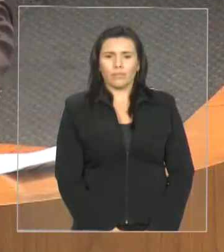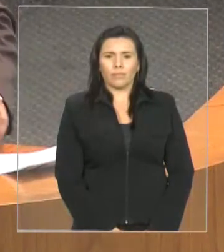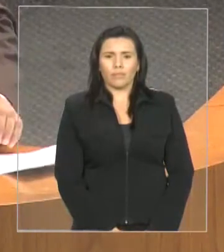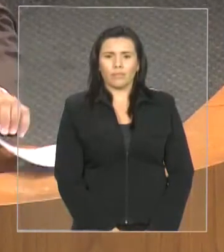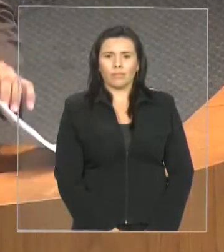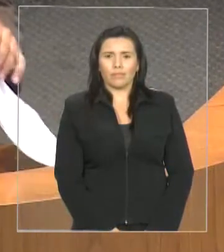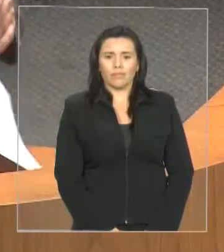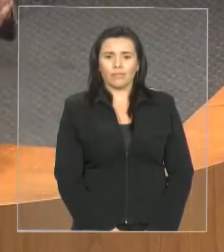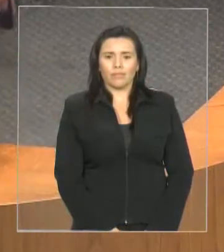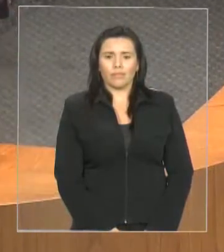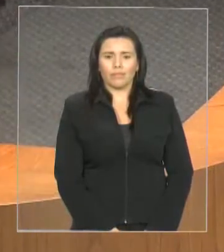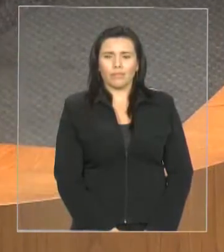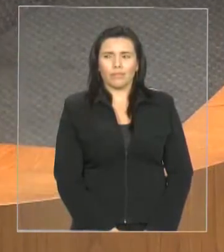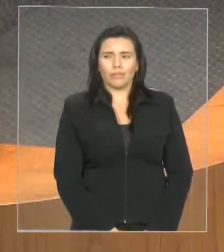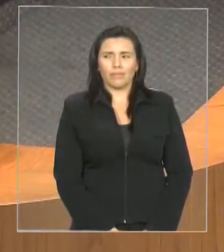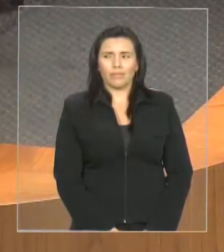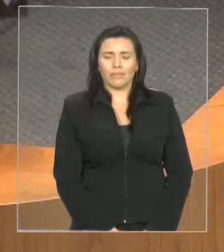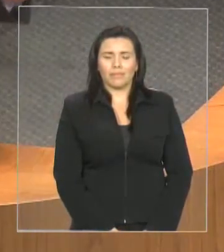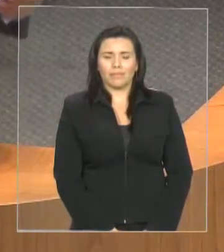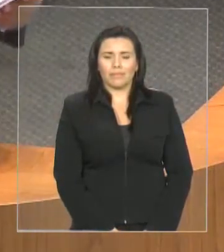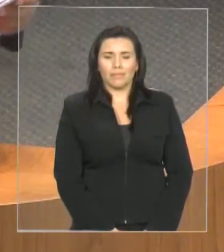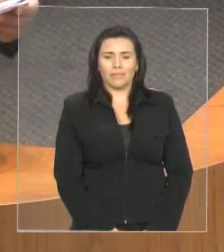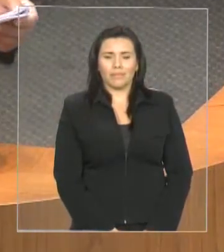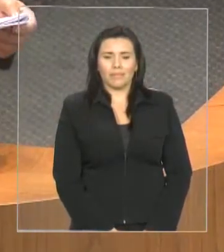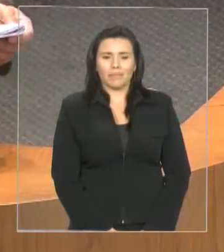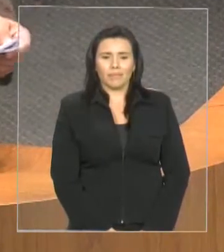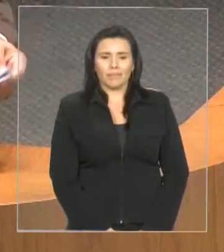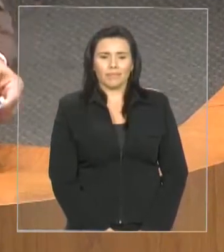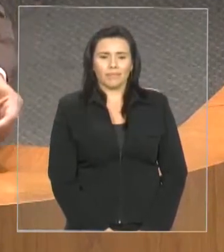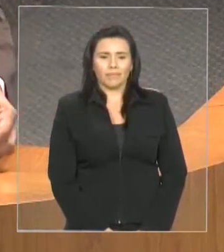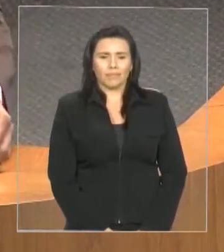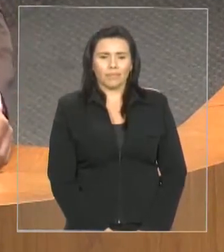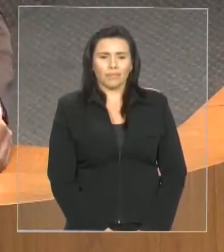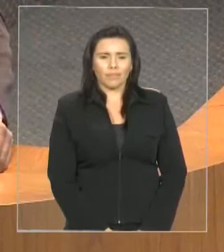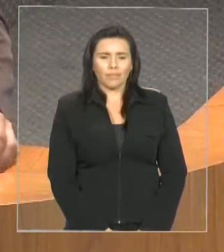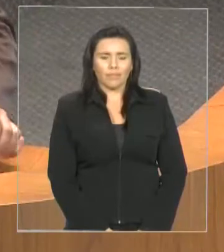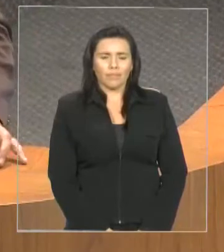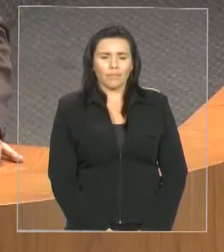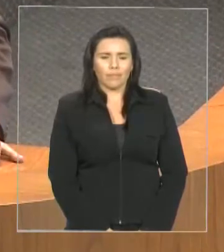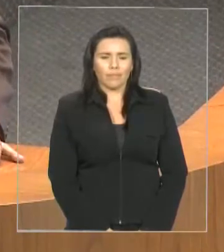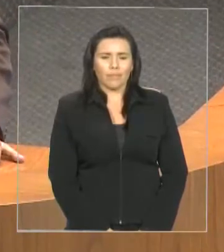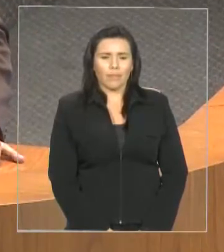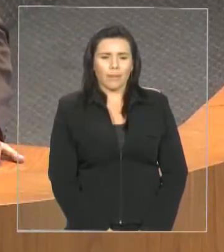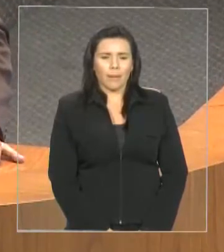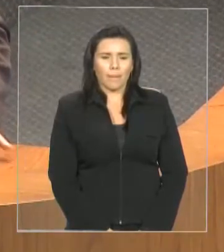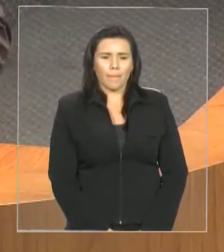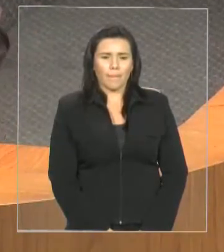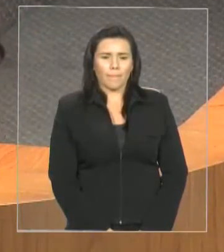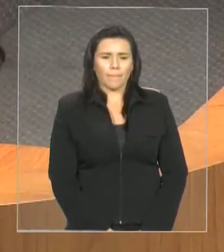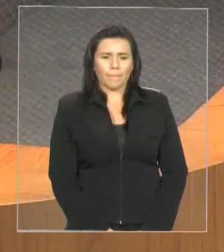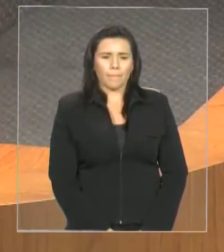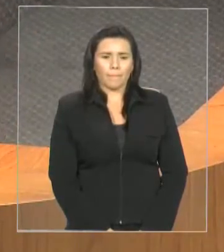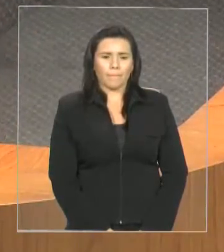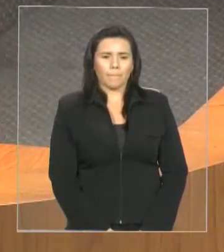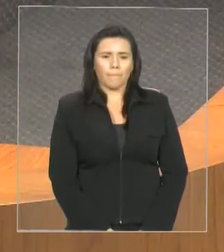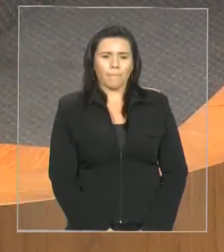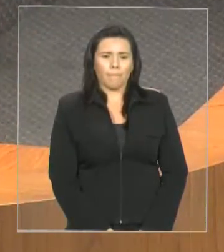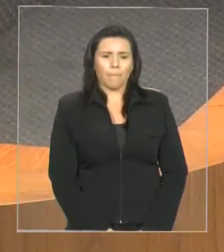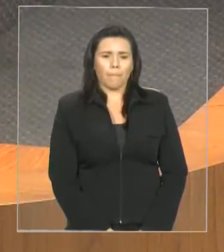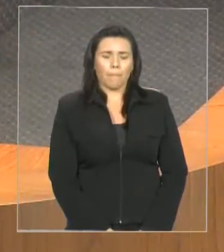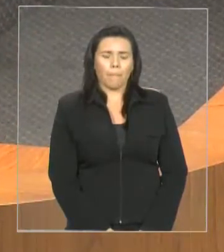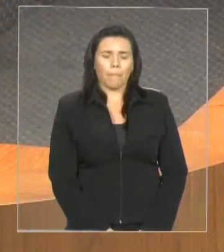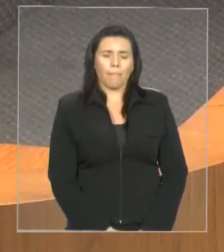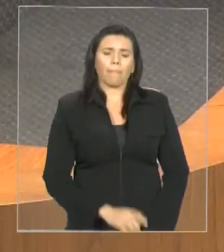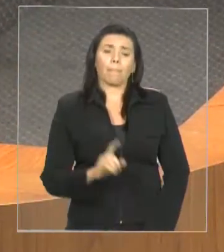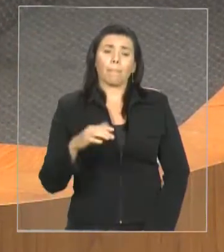E nós constatamos, por exemplo, deputado Otelino, que ao realizarmos uma